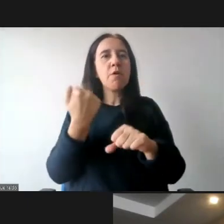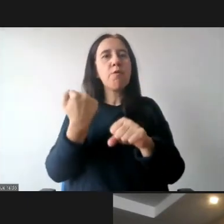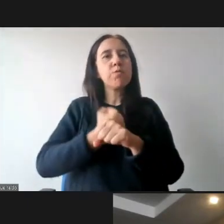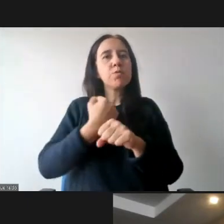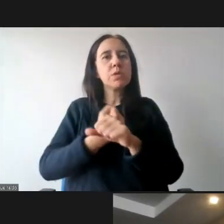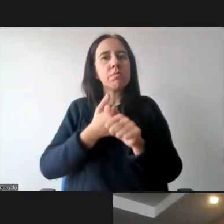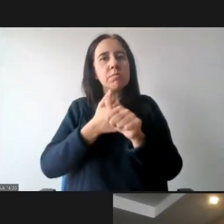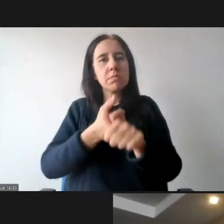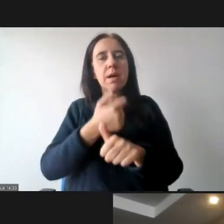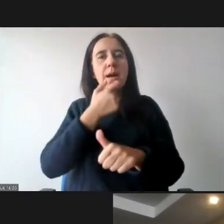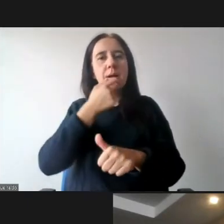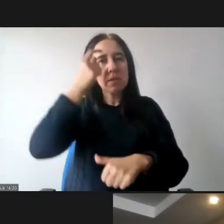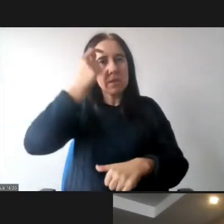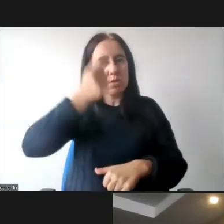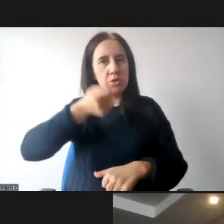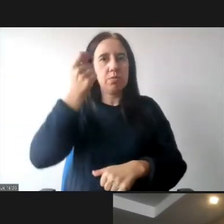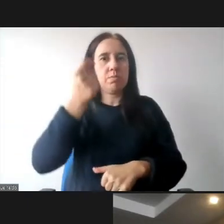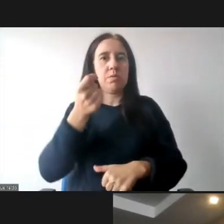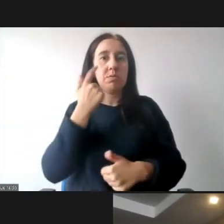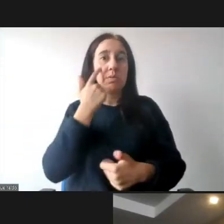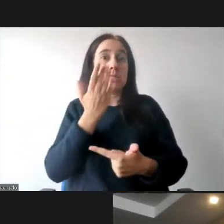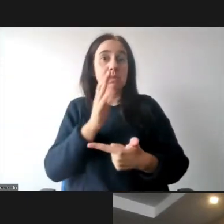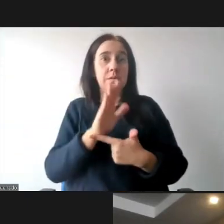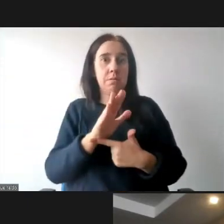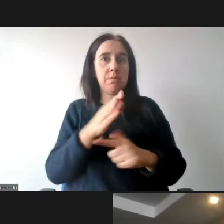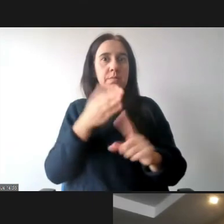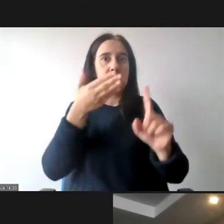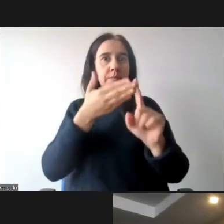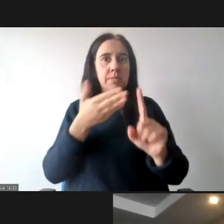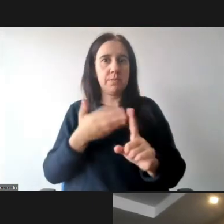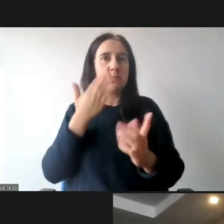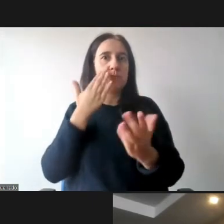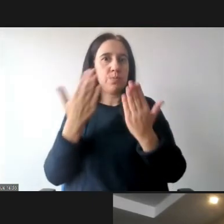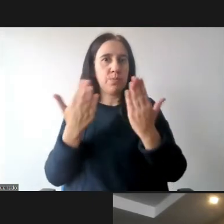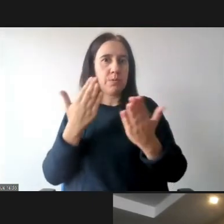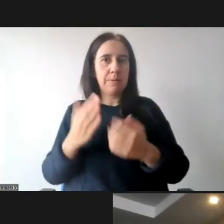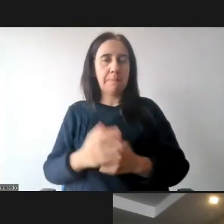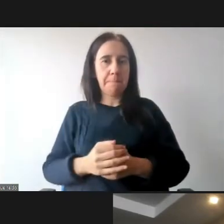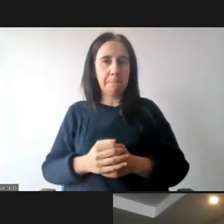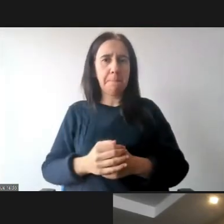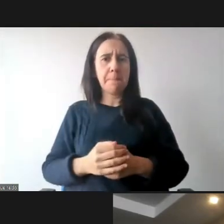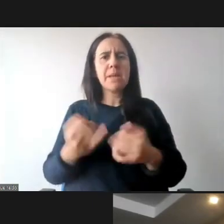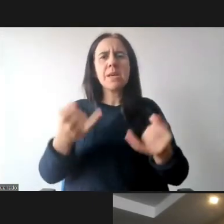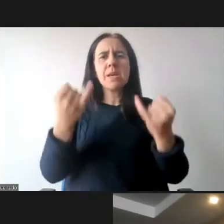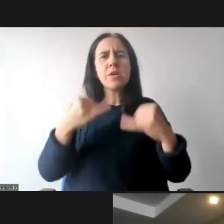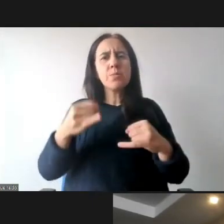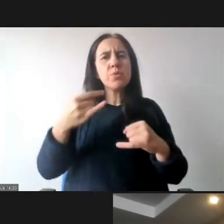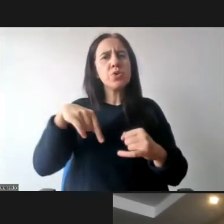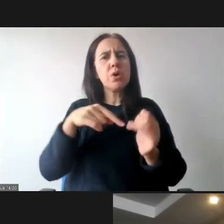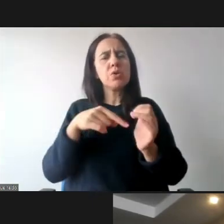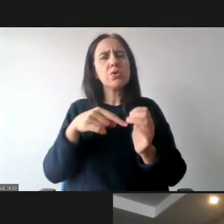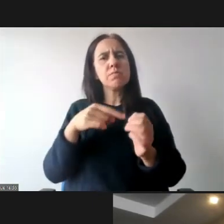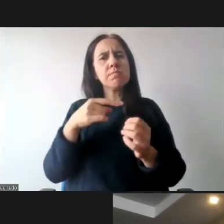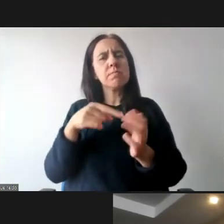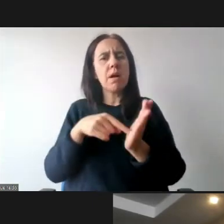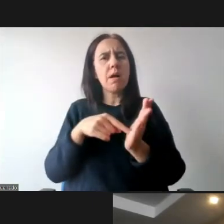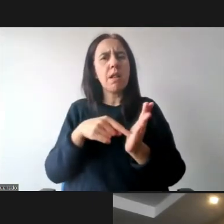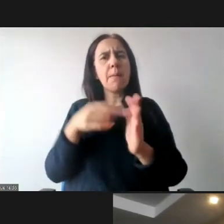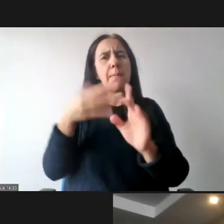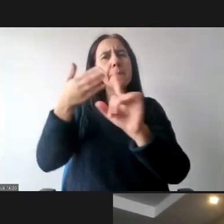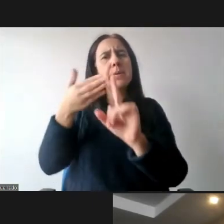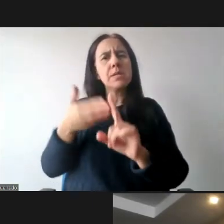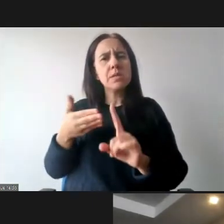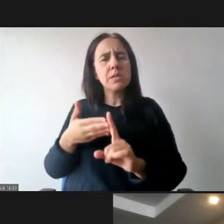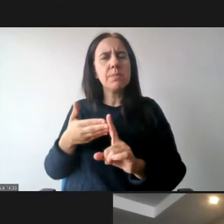com respeito, designadamente pelo princípio da proporcionalidade. E depois nós encontramos manifestações deste princípio em